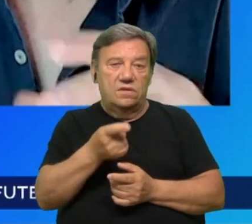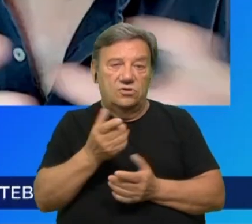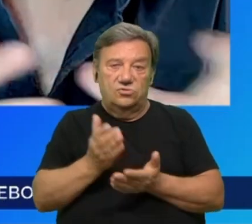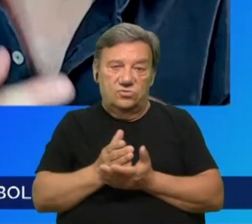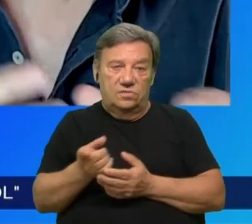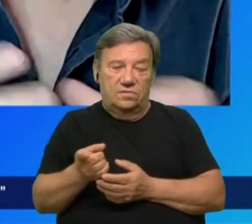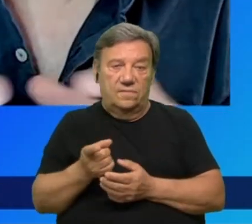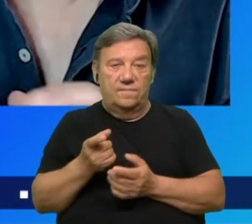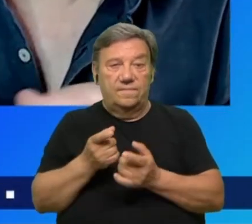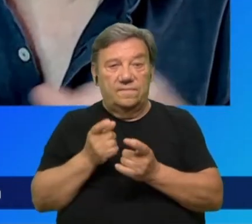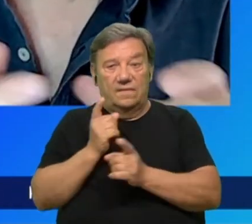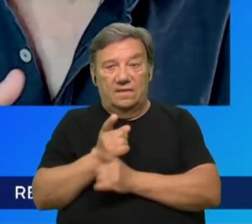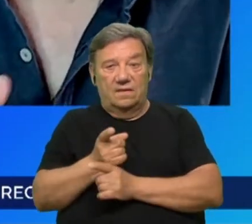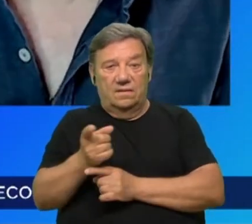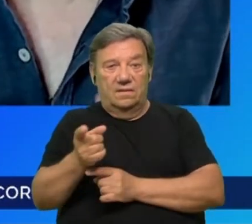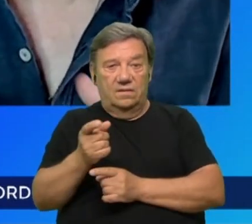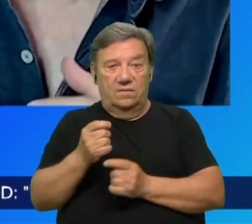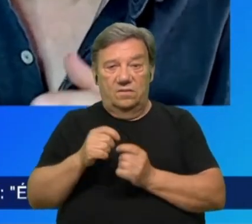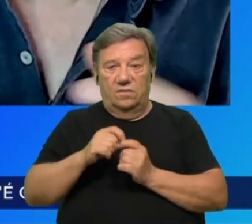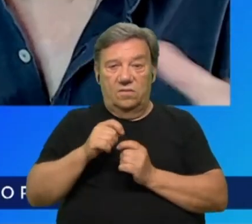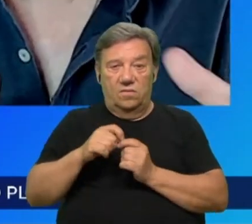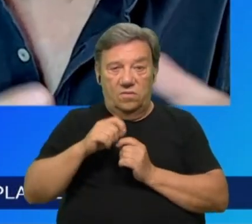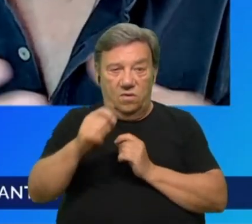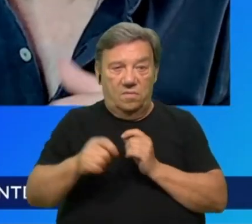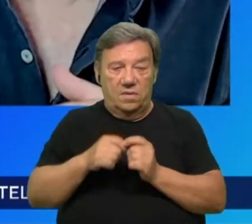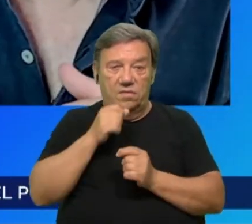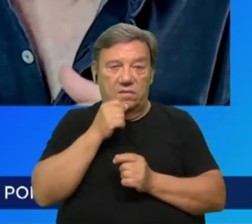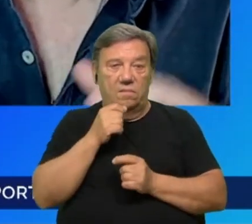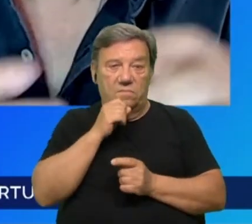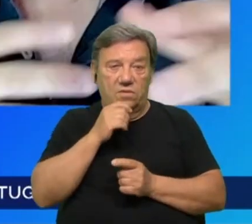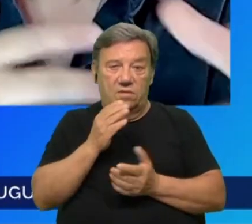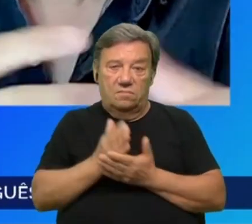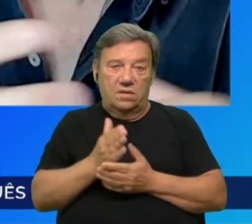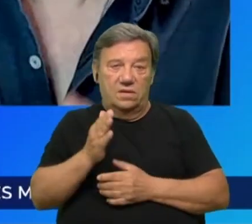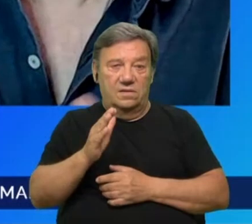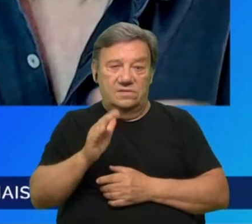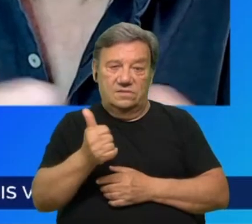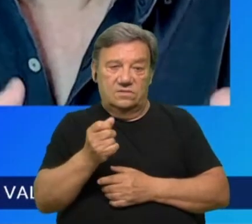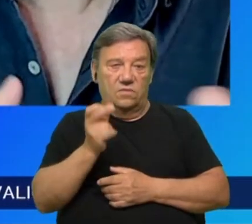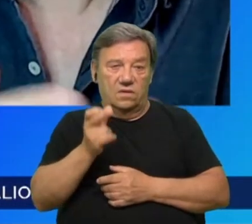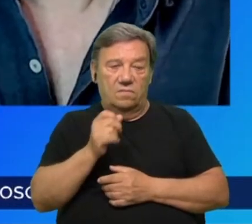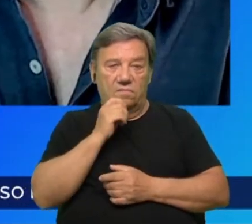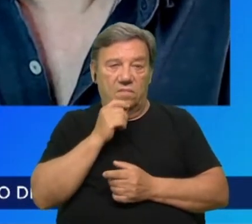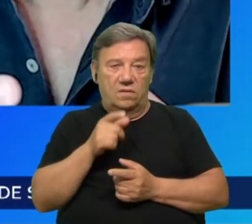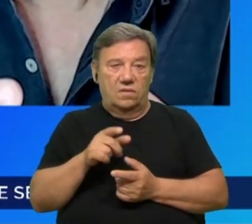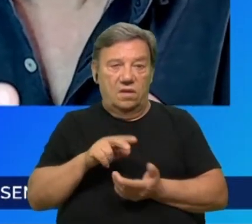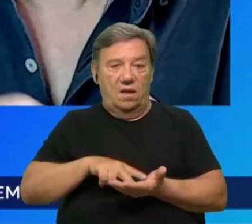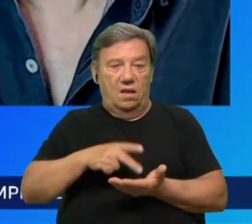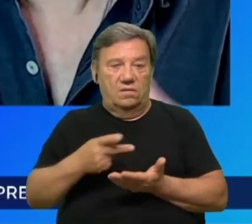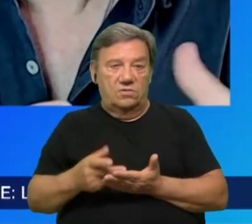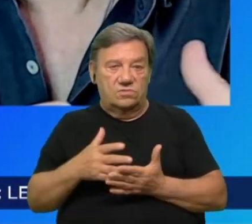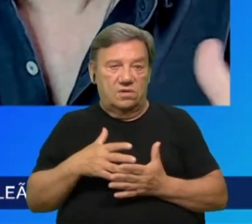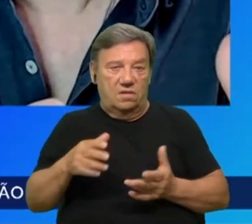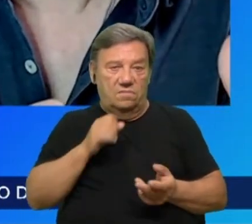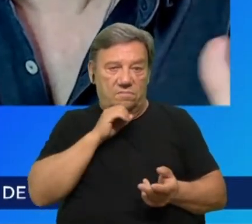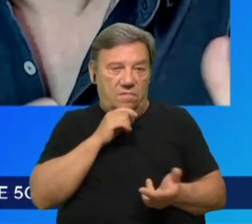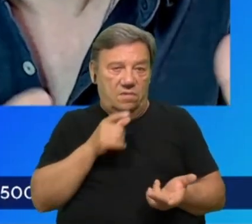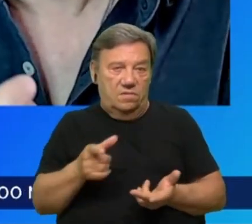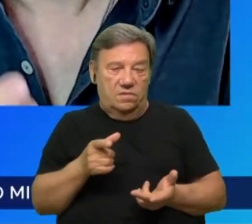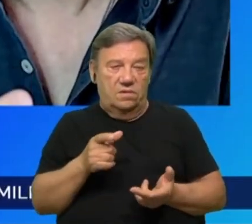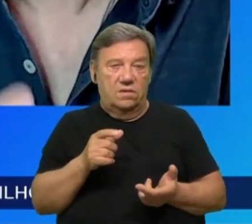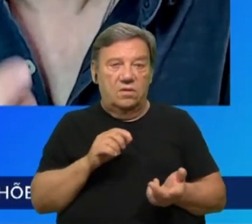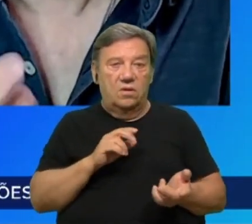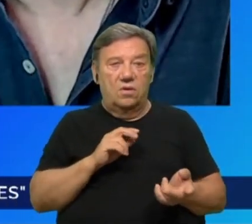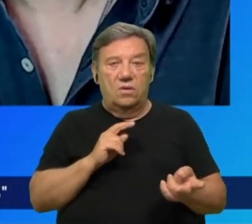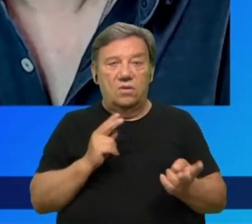estudo que estas órbitas, em perto de 150 anos, podem ter alterações significativas e que